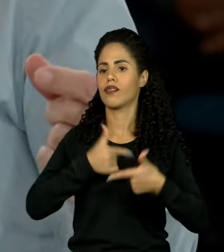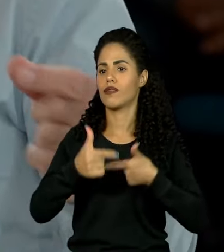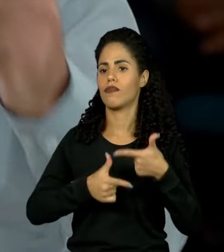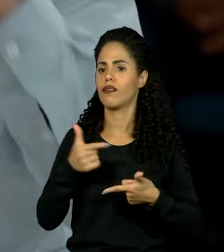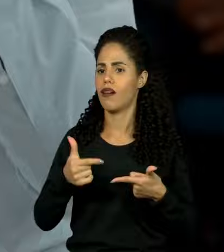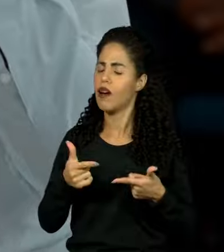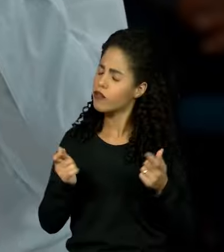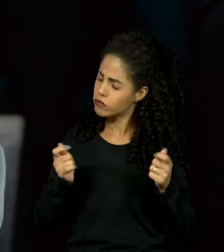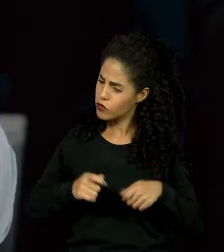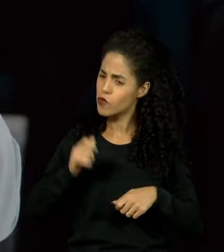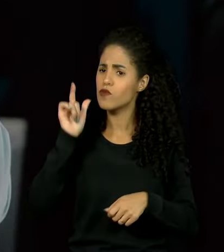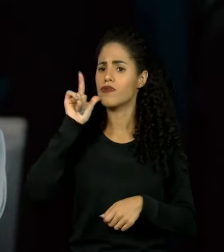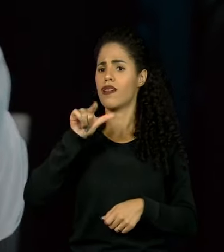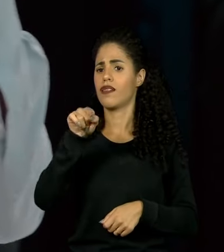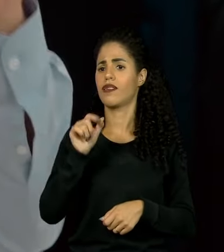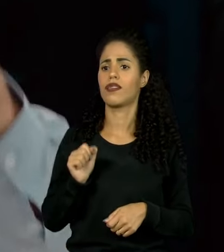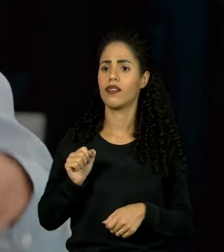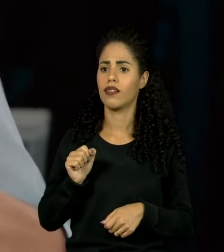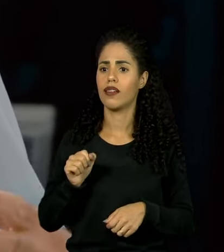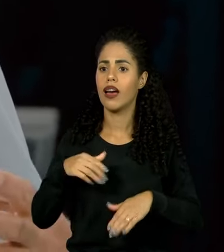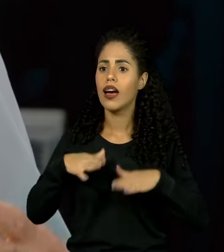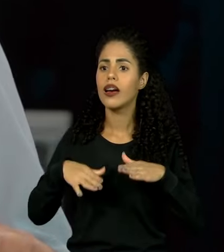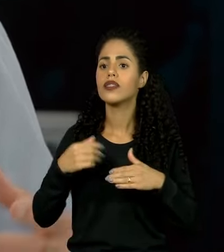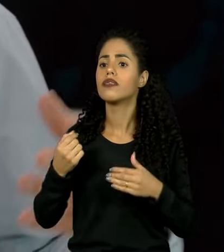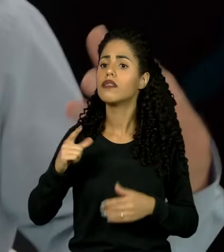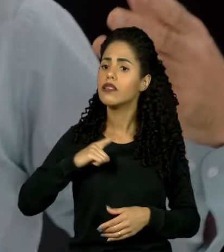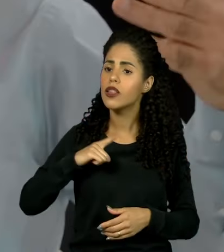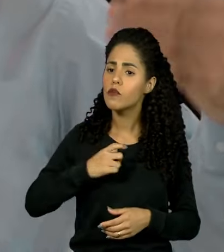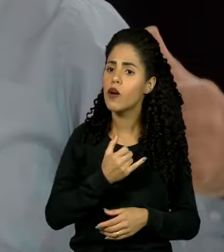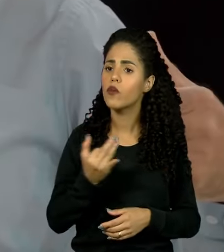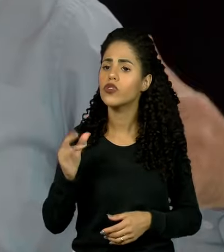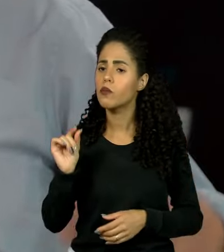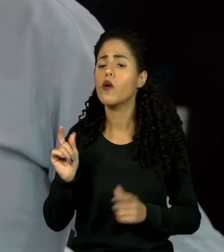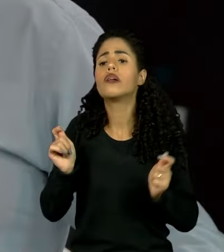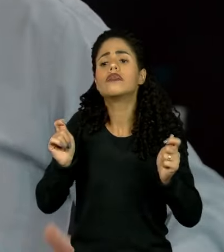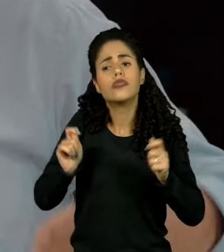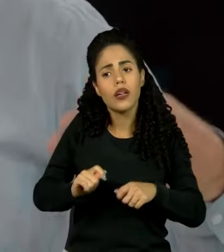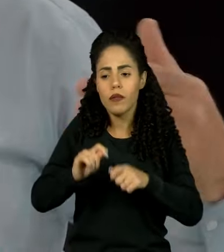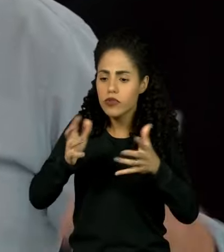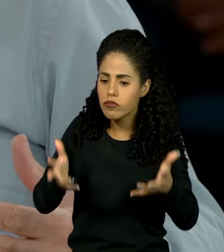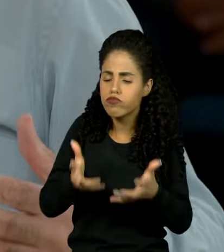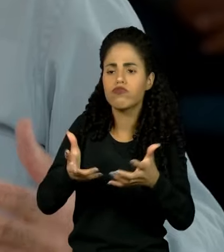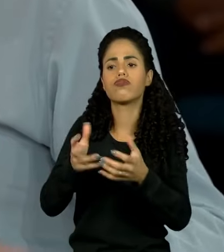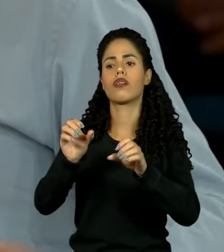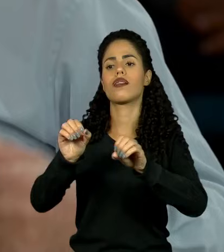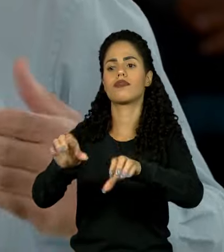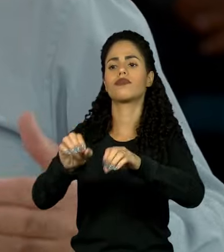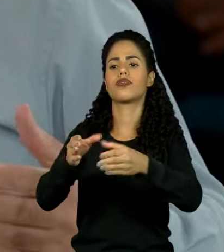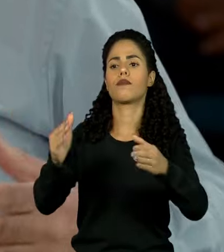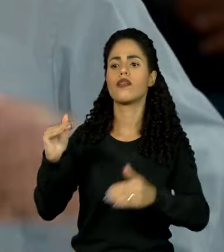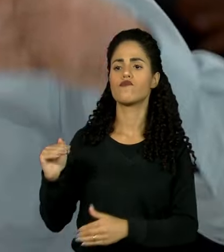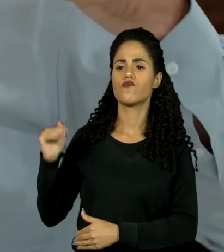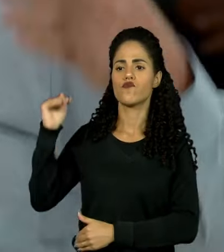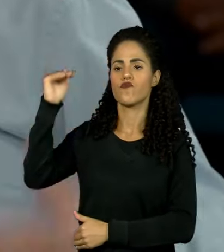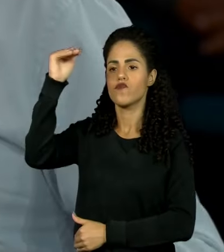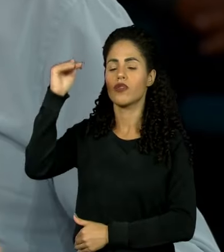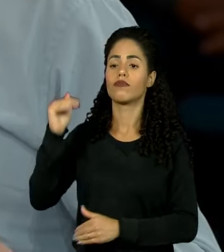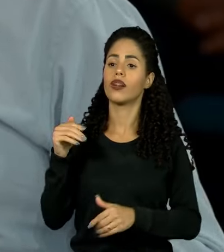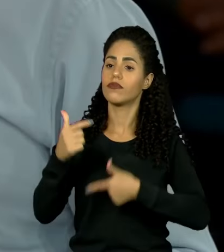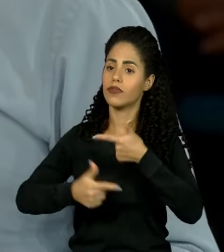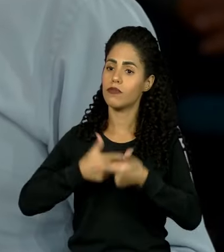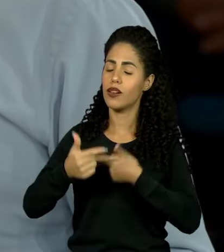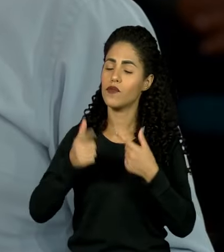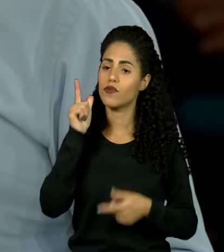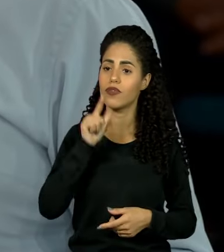tem lógico uma um pequeno número de exceções mas você tem você os capacitar se você os preparar eles estão prontos